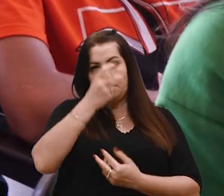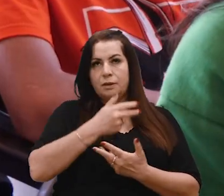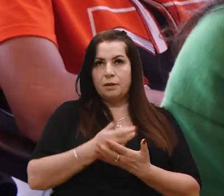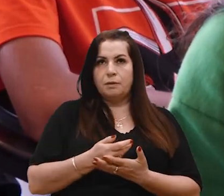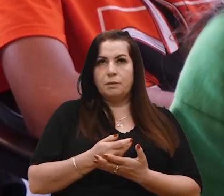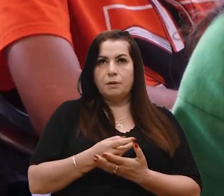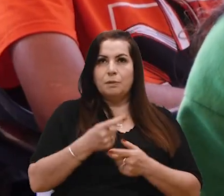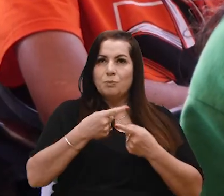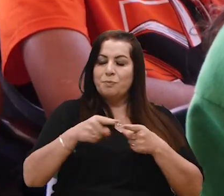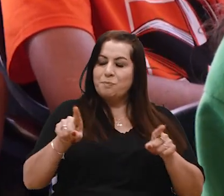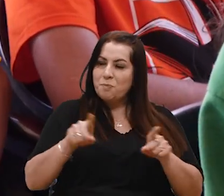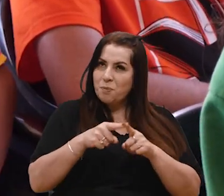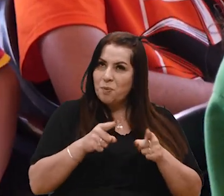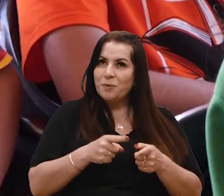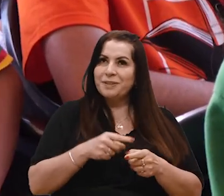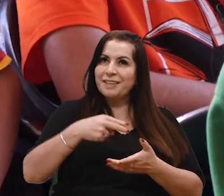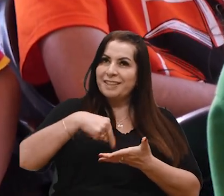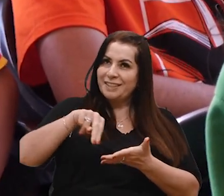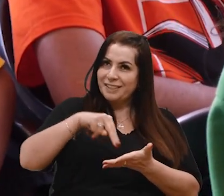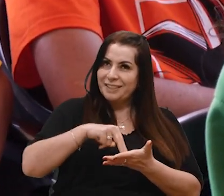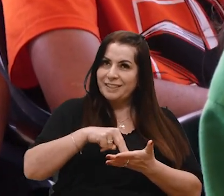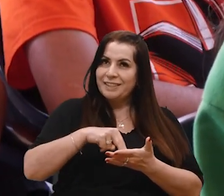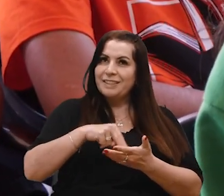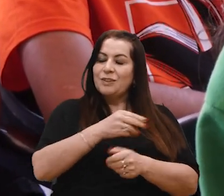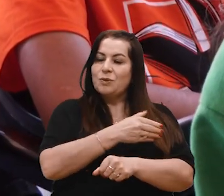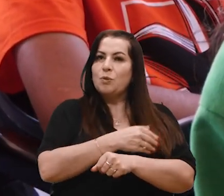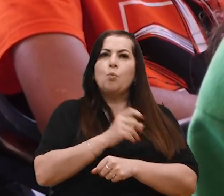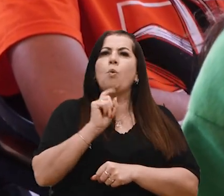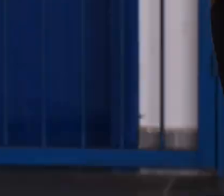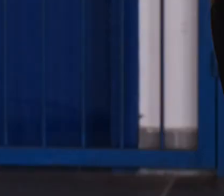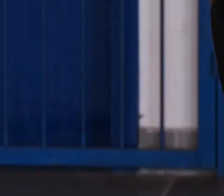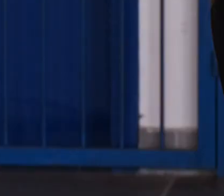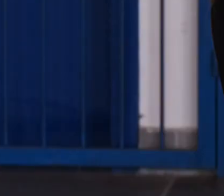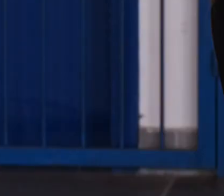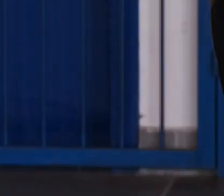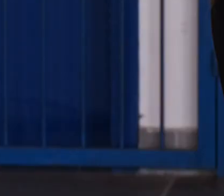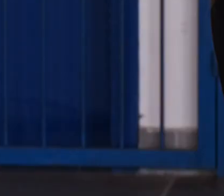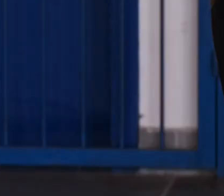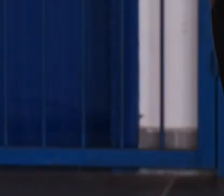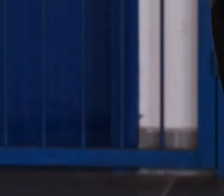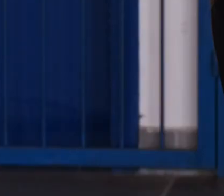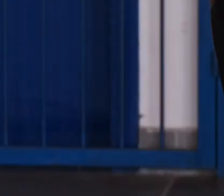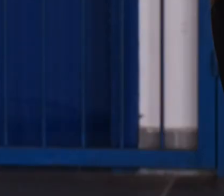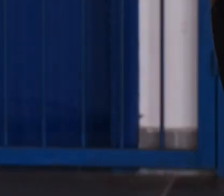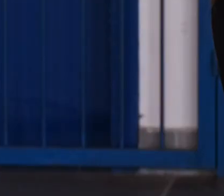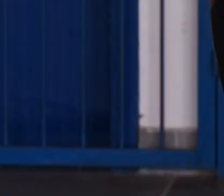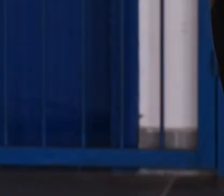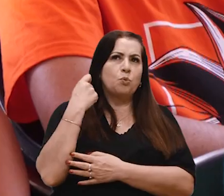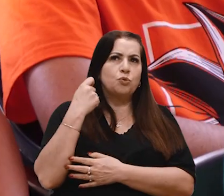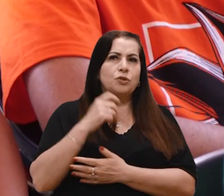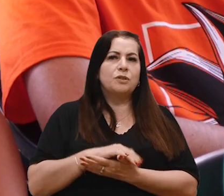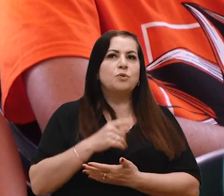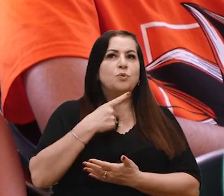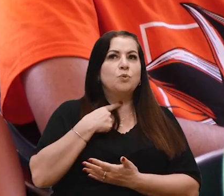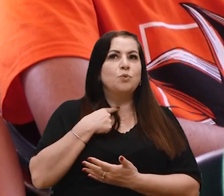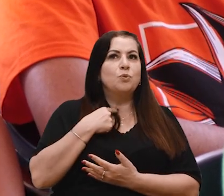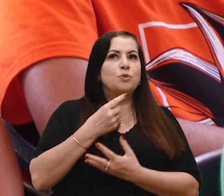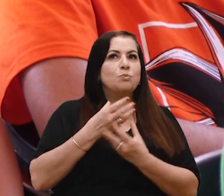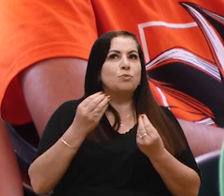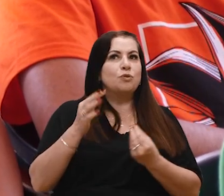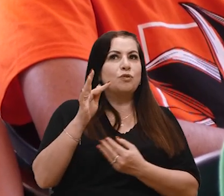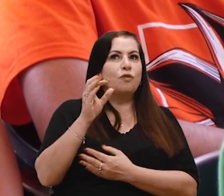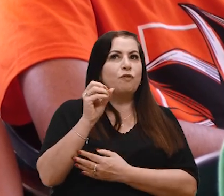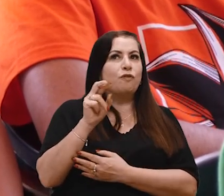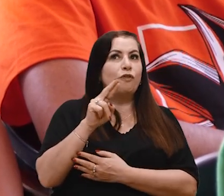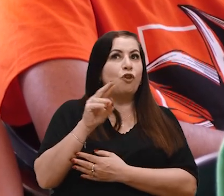consegui aprender muito das músicas, da dança. Eu gosto muito. Qual música? Qual dança você gosta? Dança gaúcha?